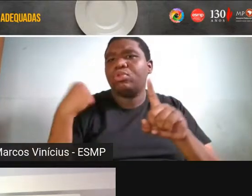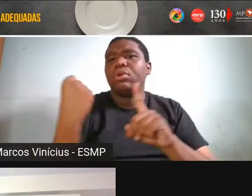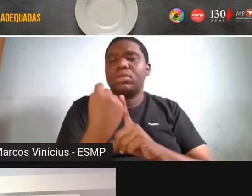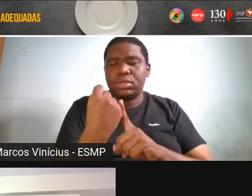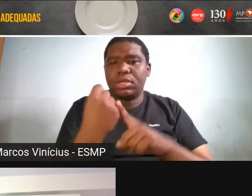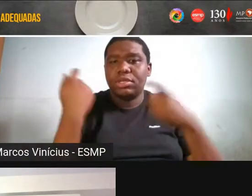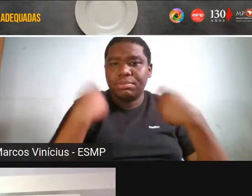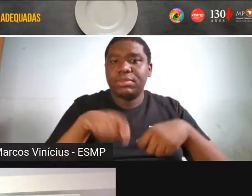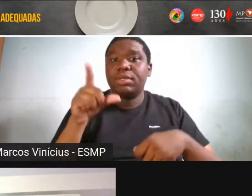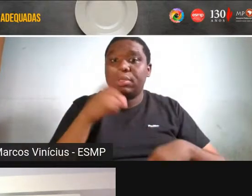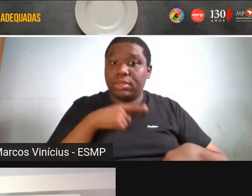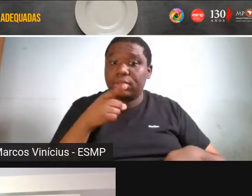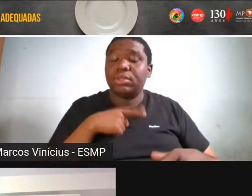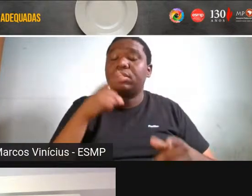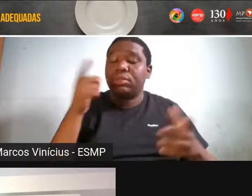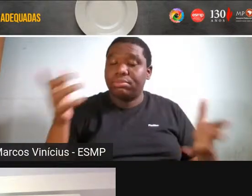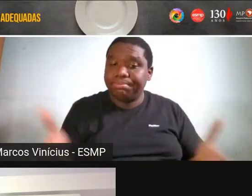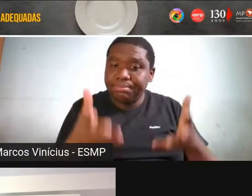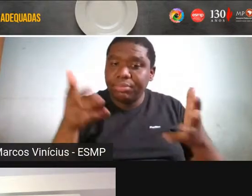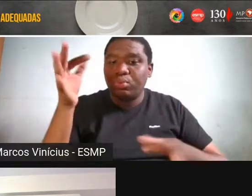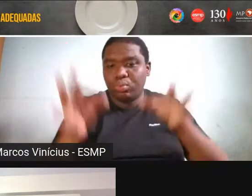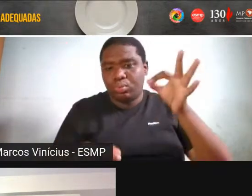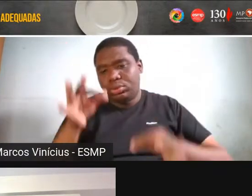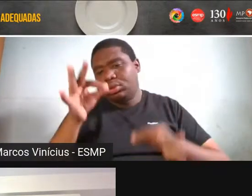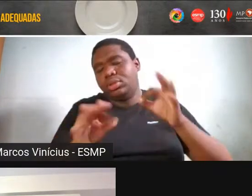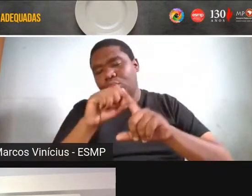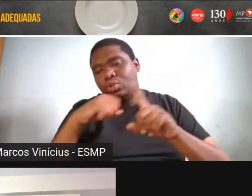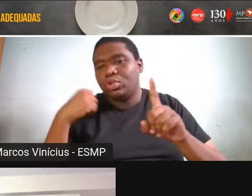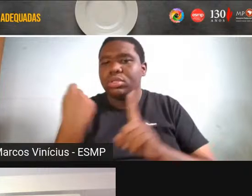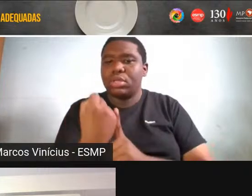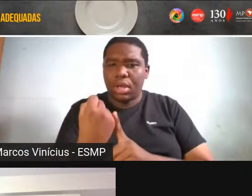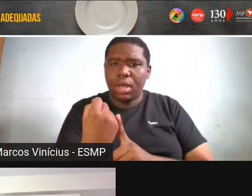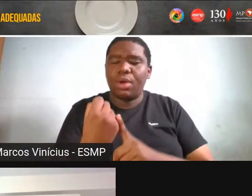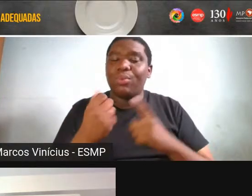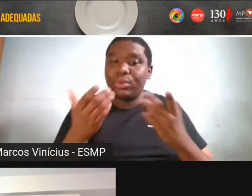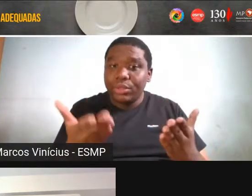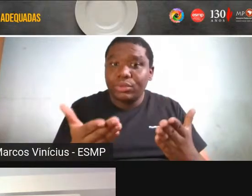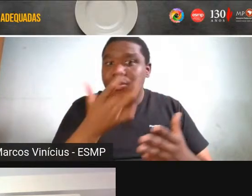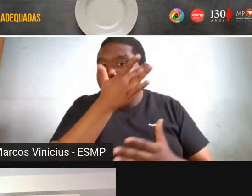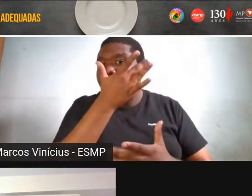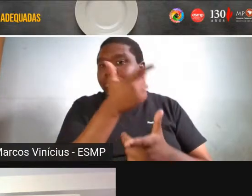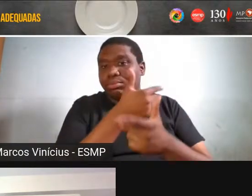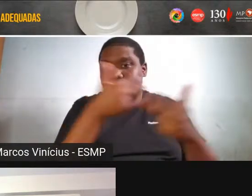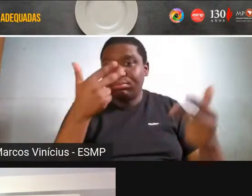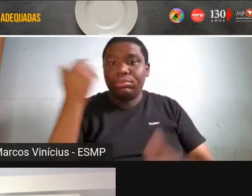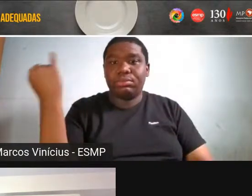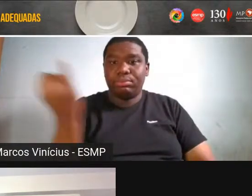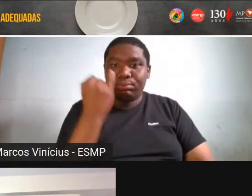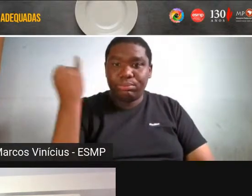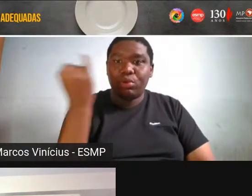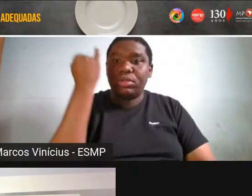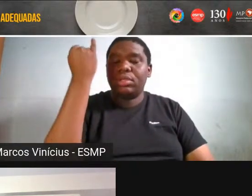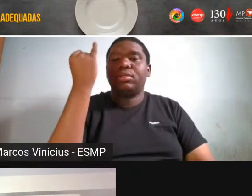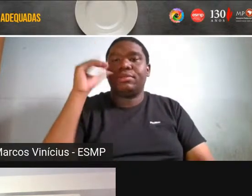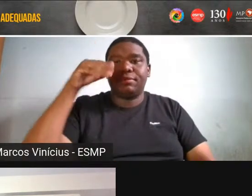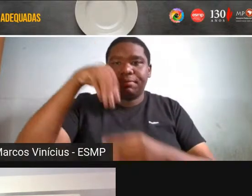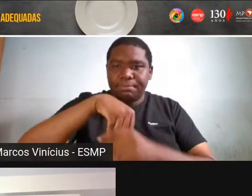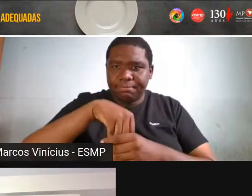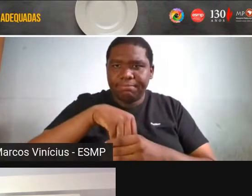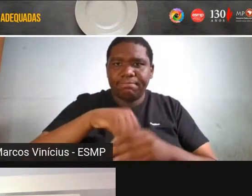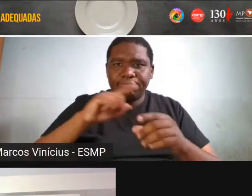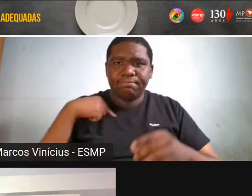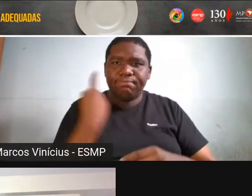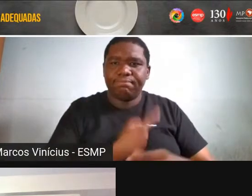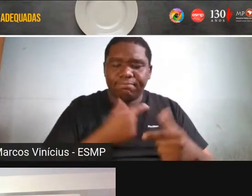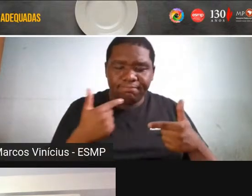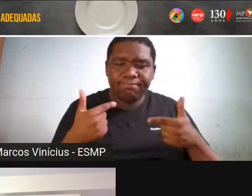justiça social, de fato trazer todos esses atores importantes para esse cenário de enfrentamento. Então,